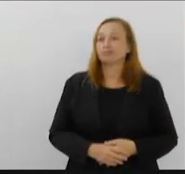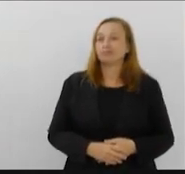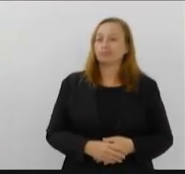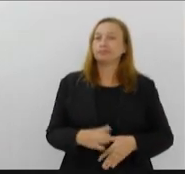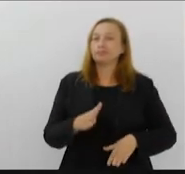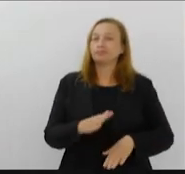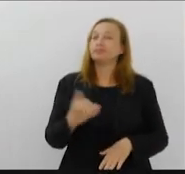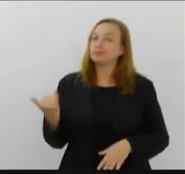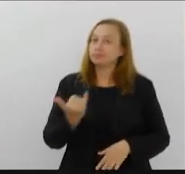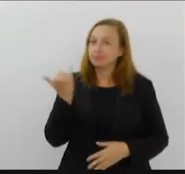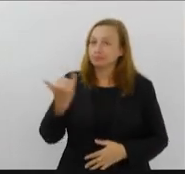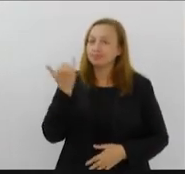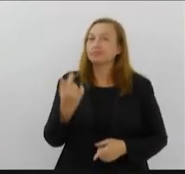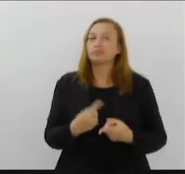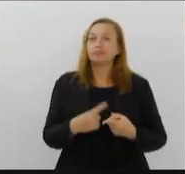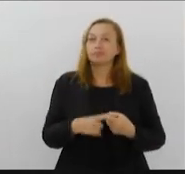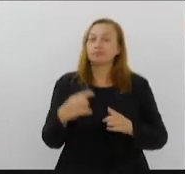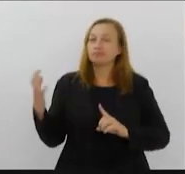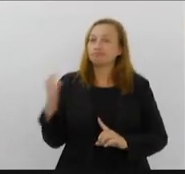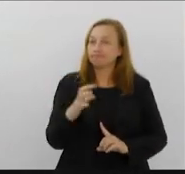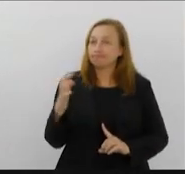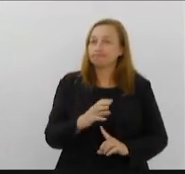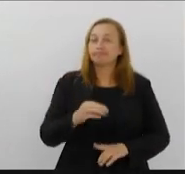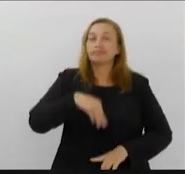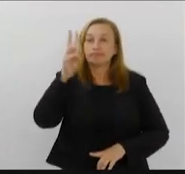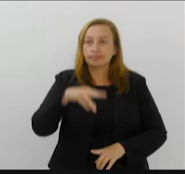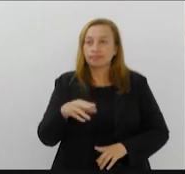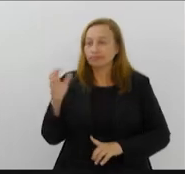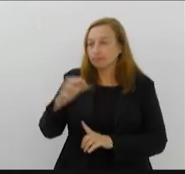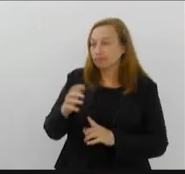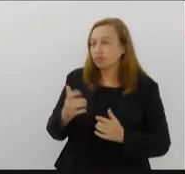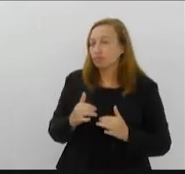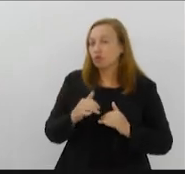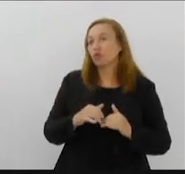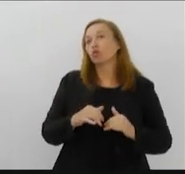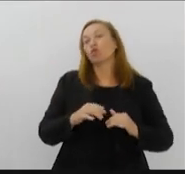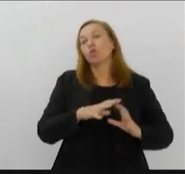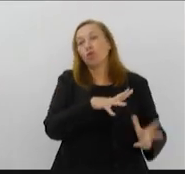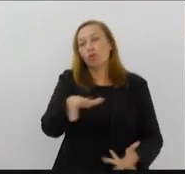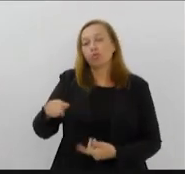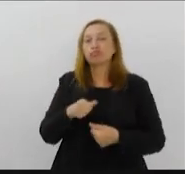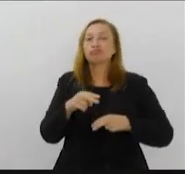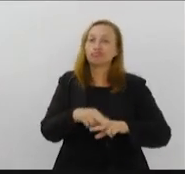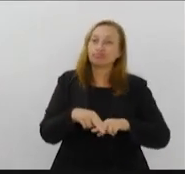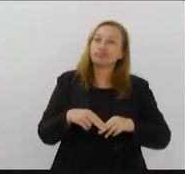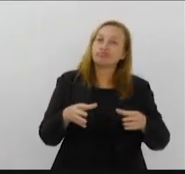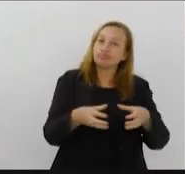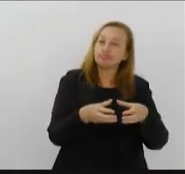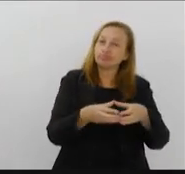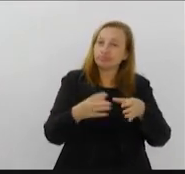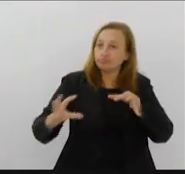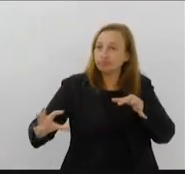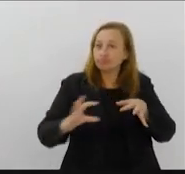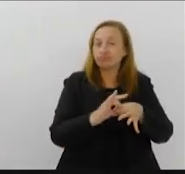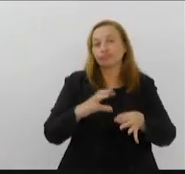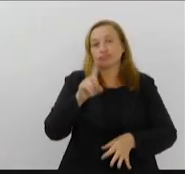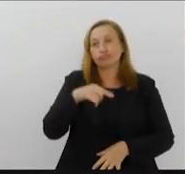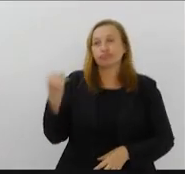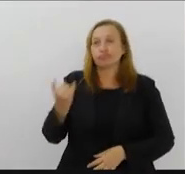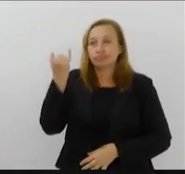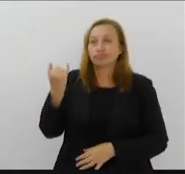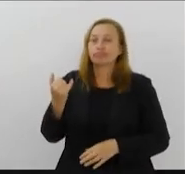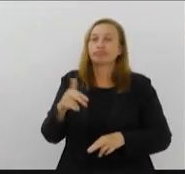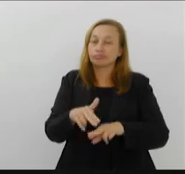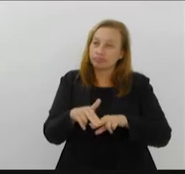muito importante, porque a gente influencia quem influencia o mundo. Por isso, os grupos de engajamento eles são importantes. Por isso que o Y20